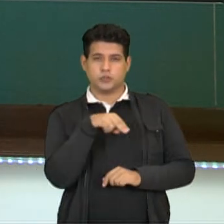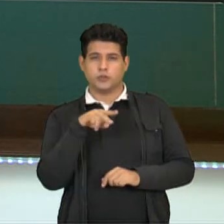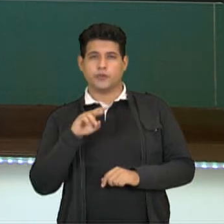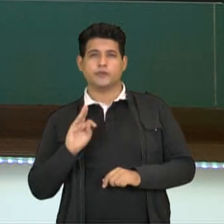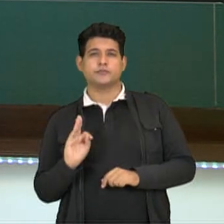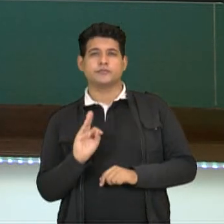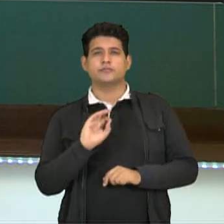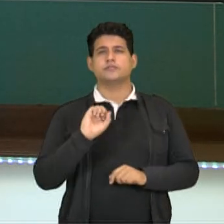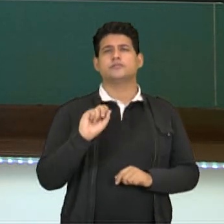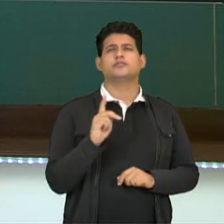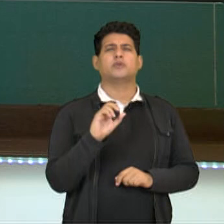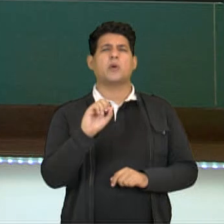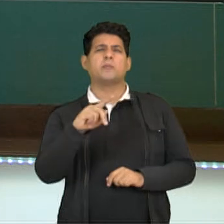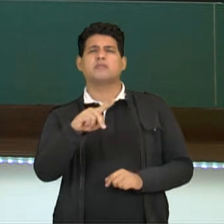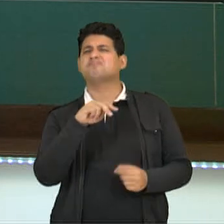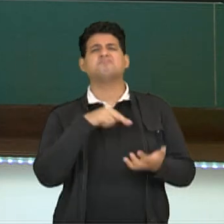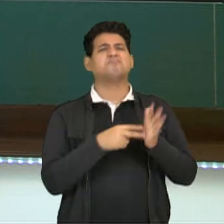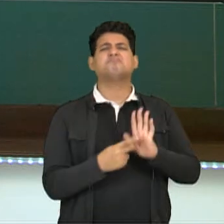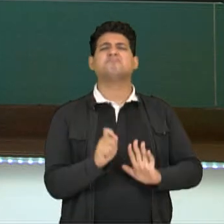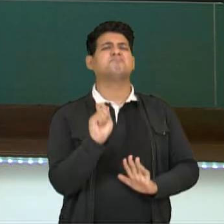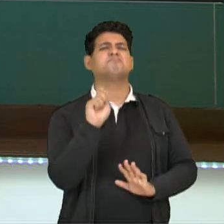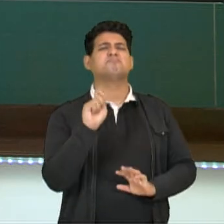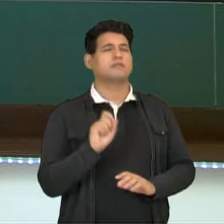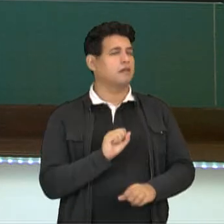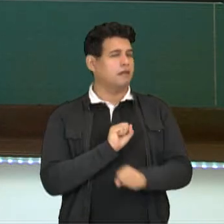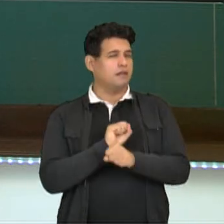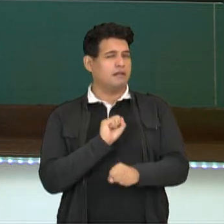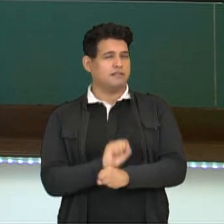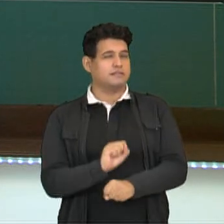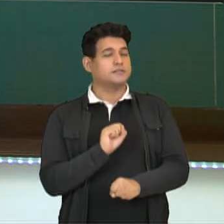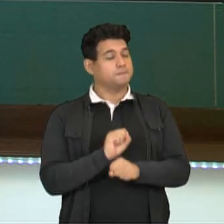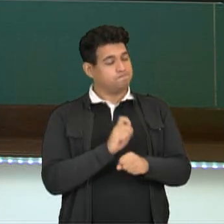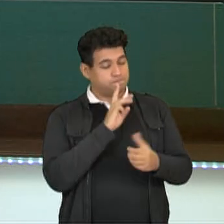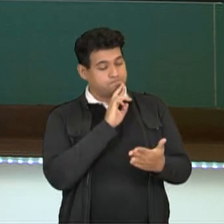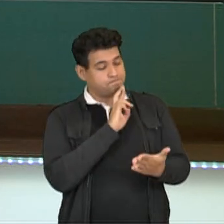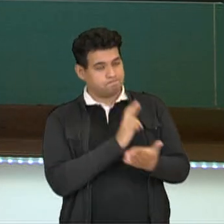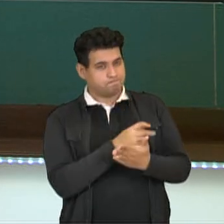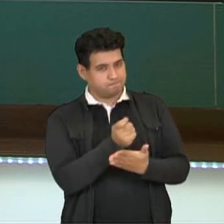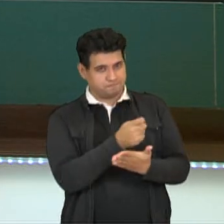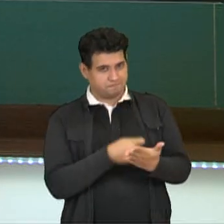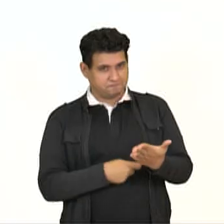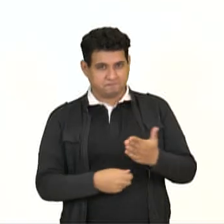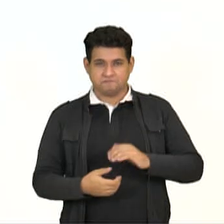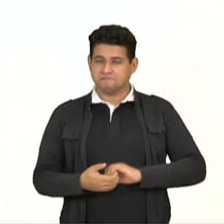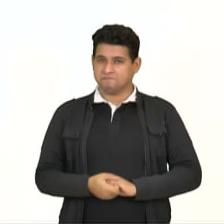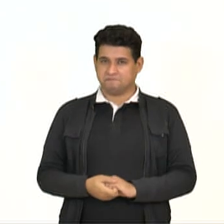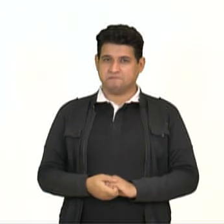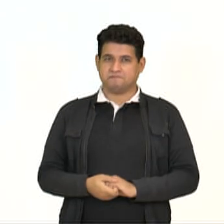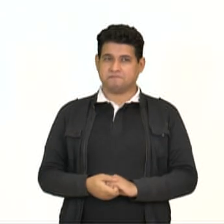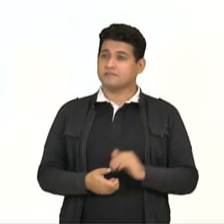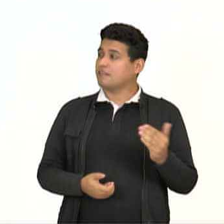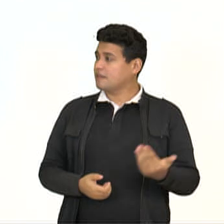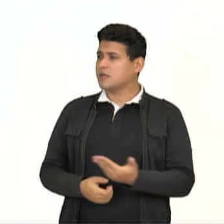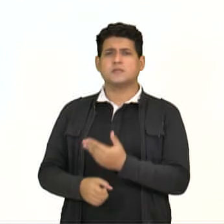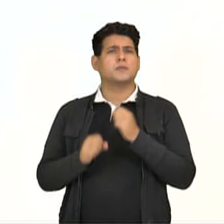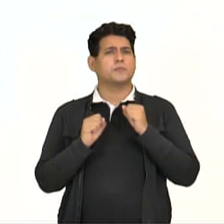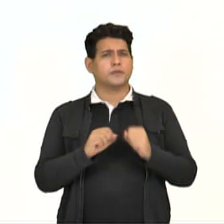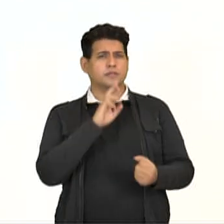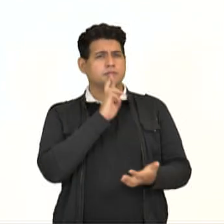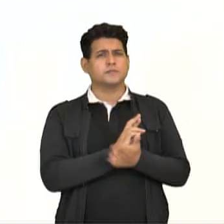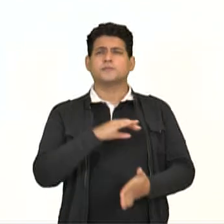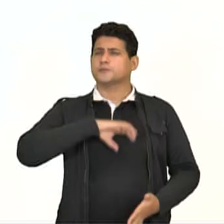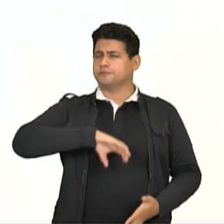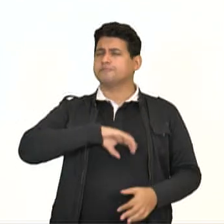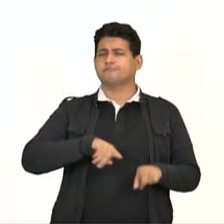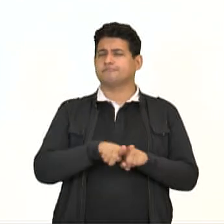quer transmitir com esse slogan? Mais um tempinho aí para que você possa responder no seu caderno. E essa você pode responder em português